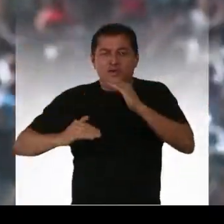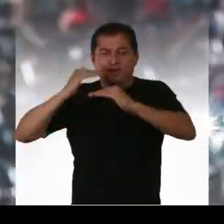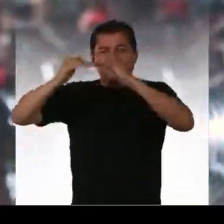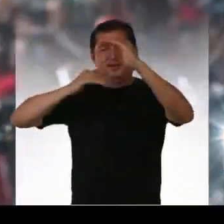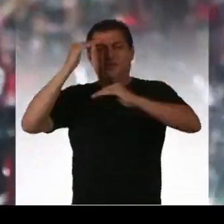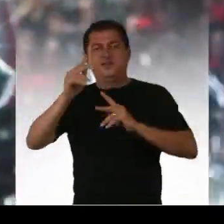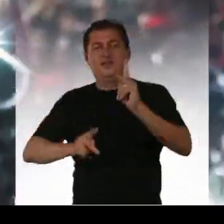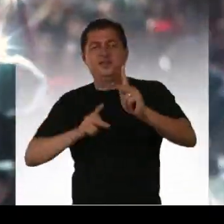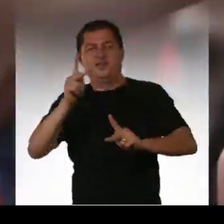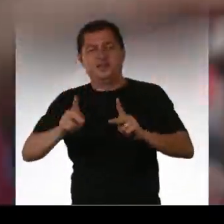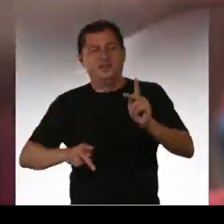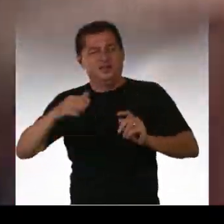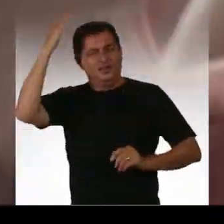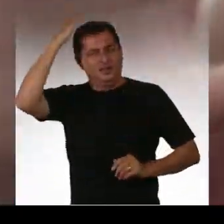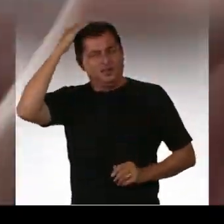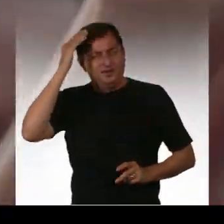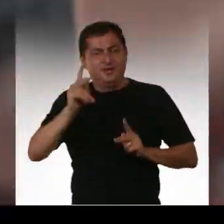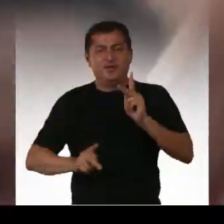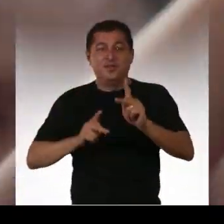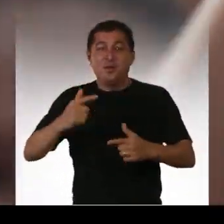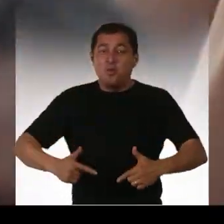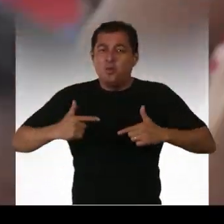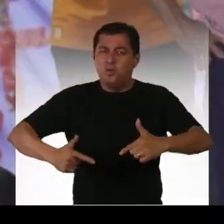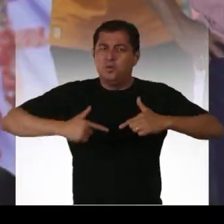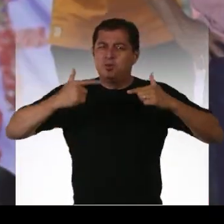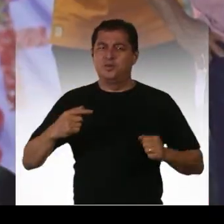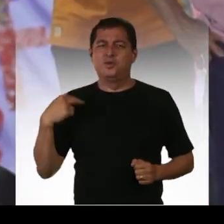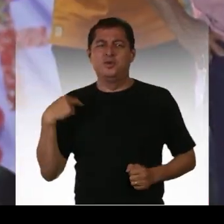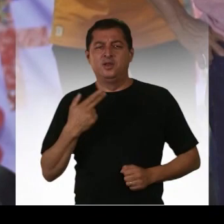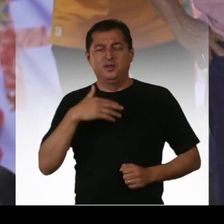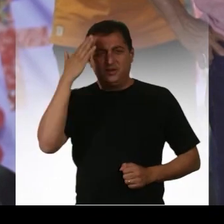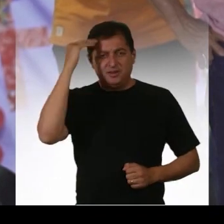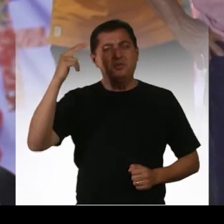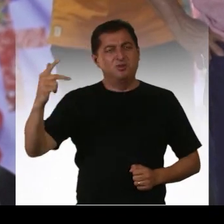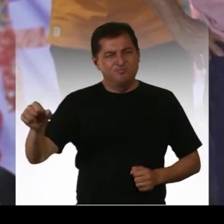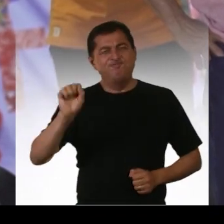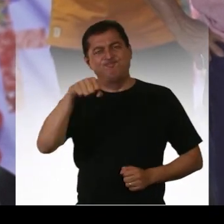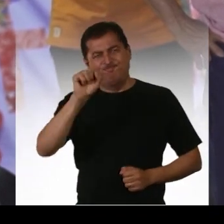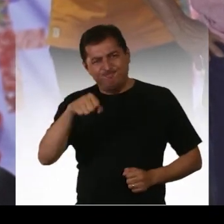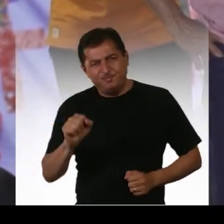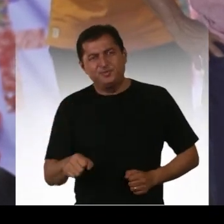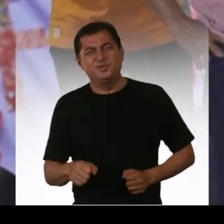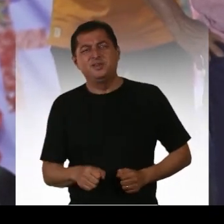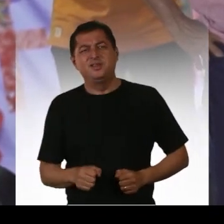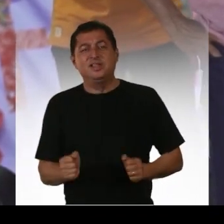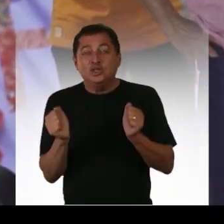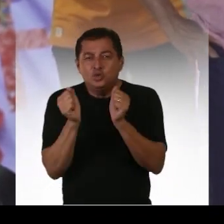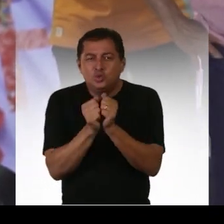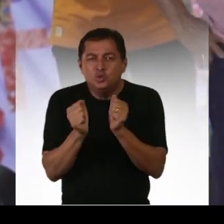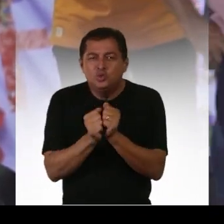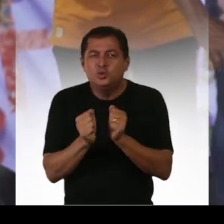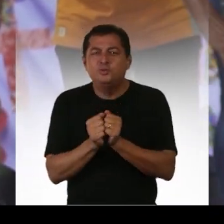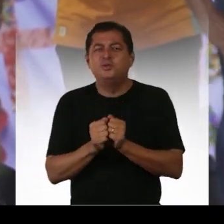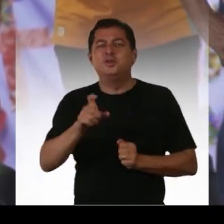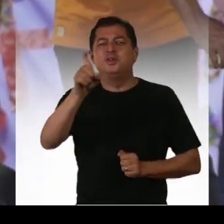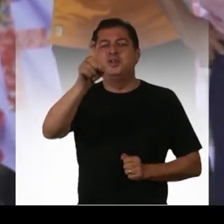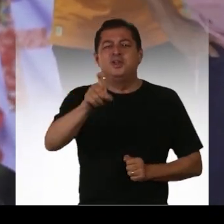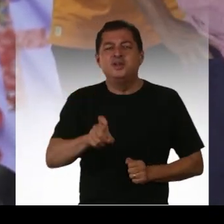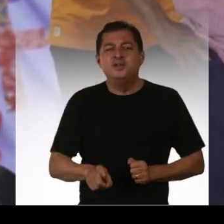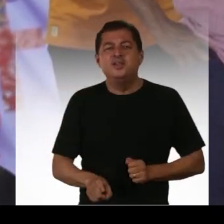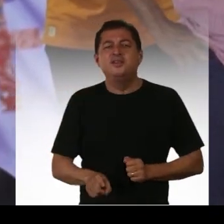feliz de novo e o Pará viver em paz. E o povo do Pará é um povo de luta. Nós